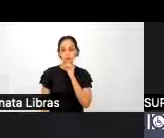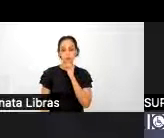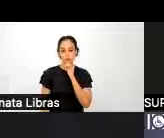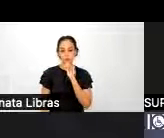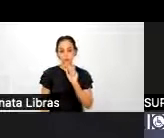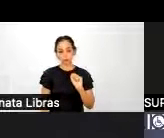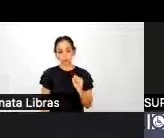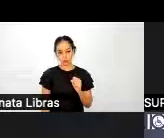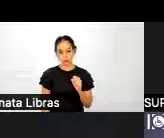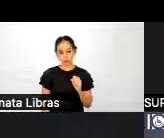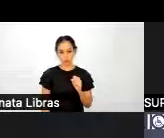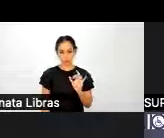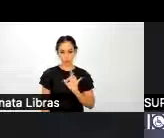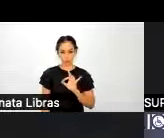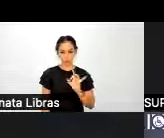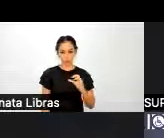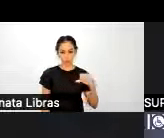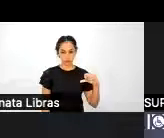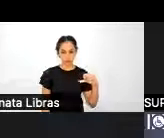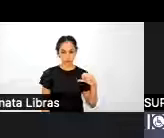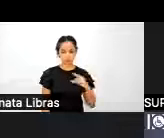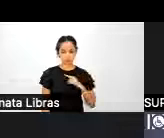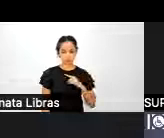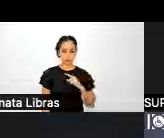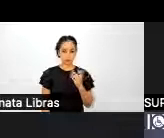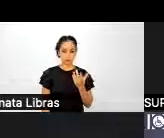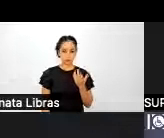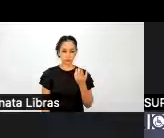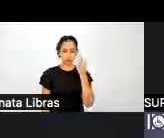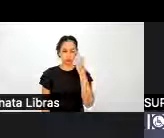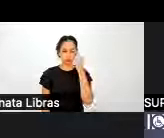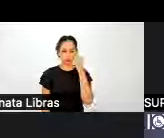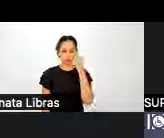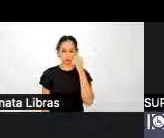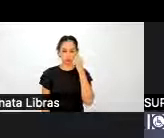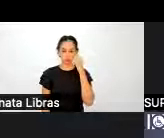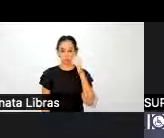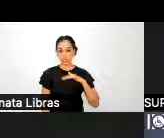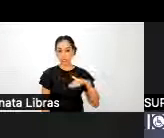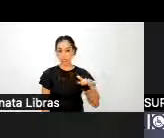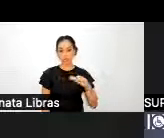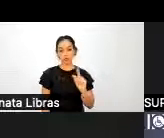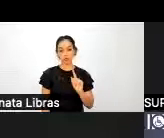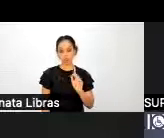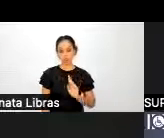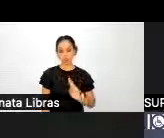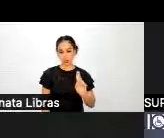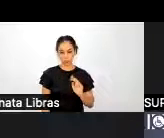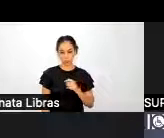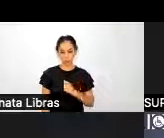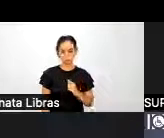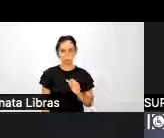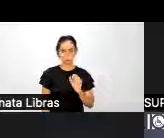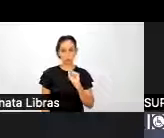9 casos partiram de uma situação pré-existente de espaços subutilizados. 8 de 9